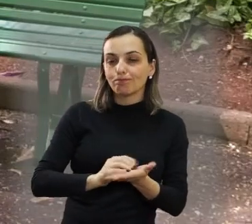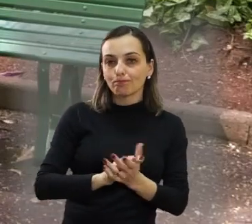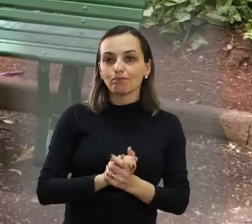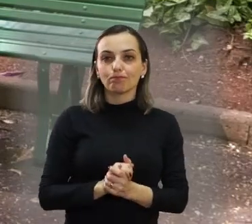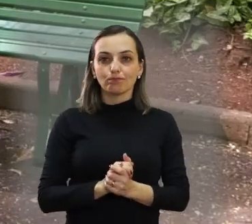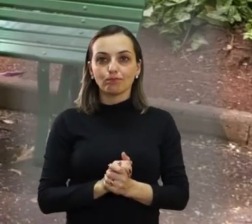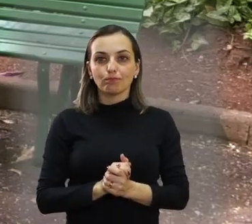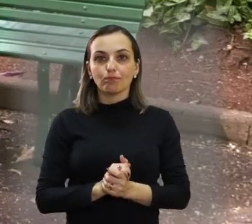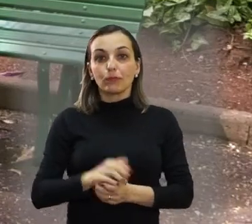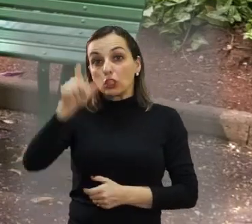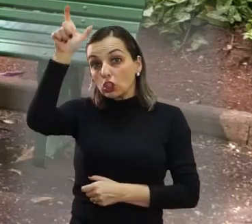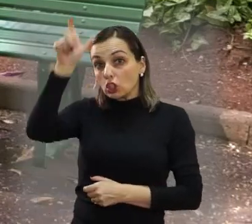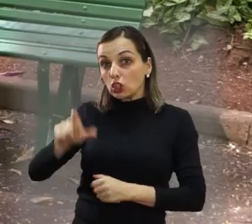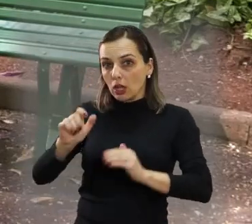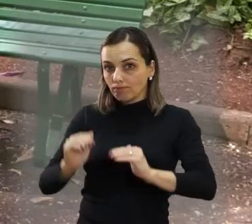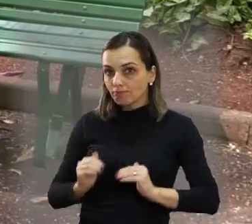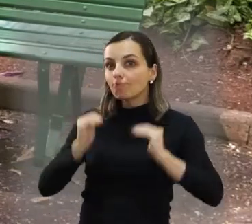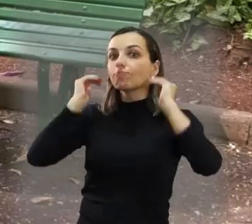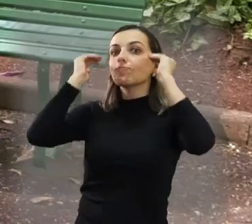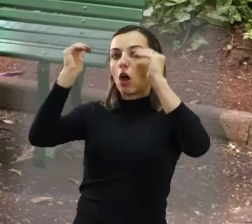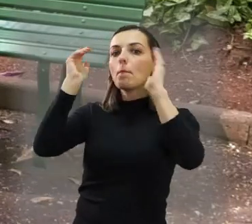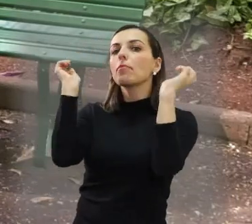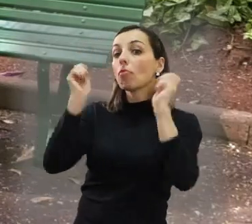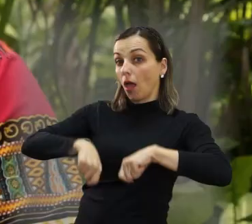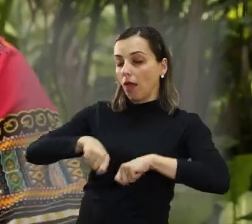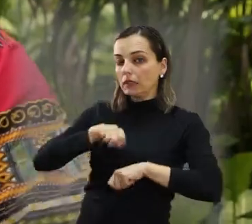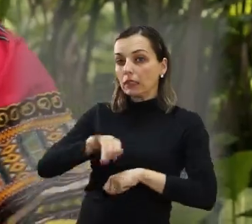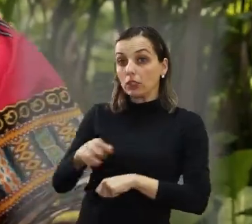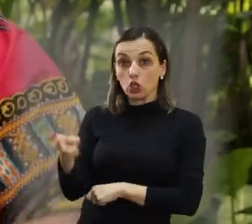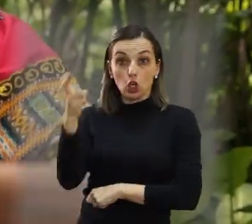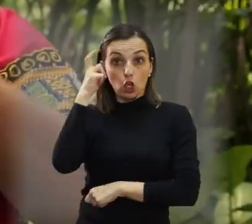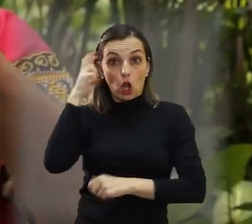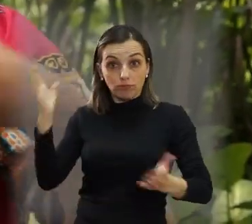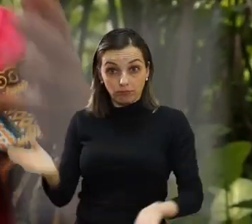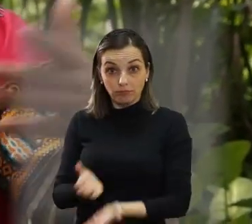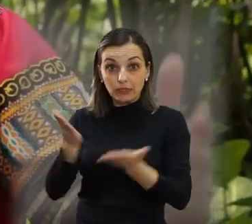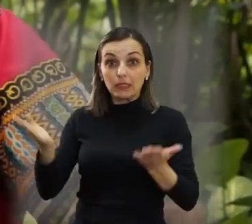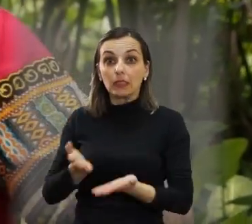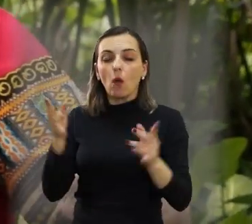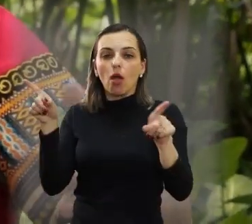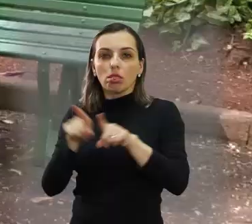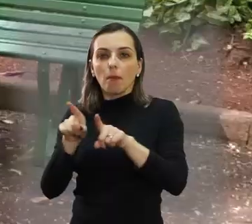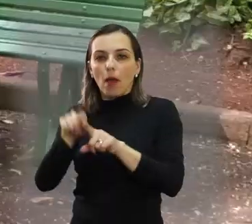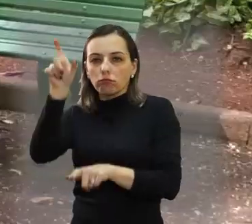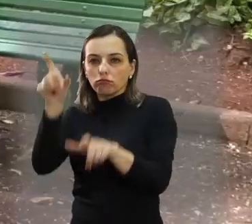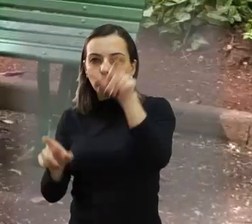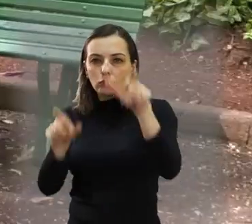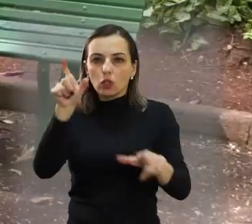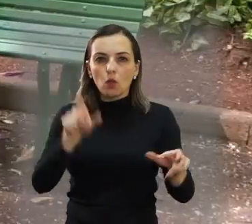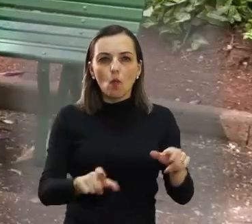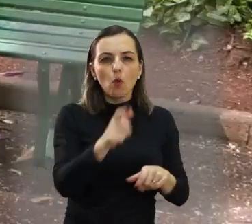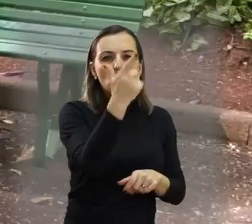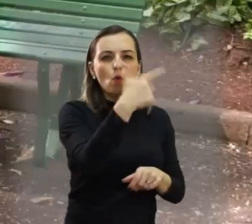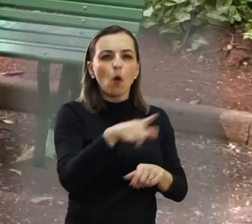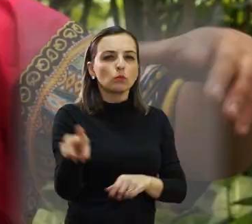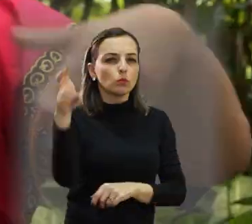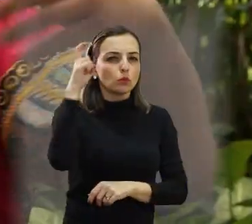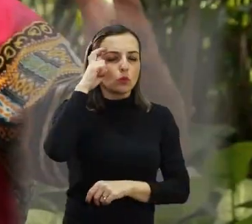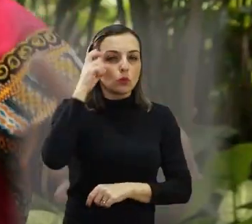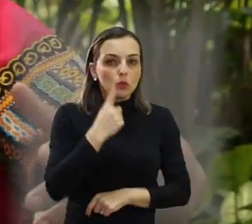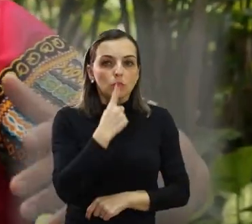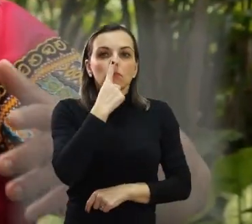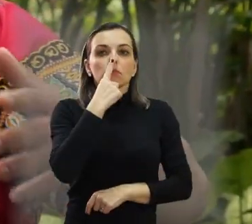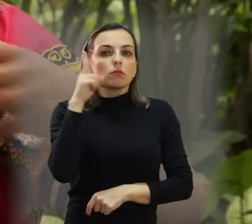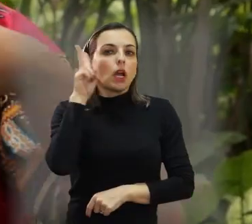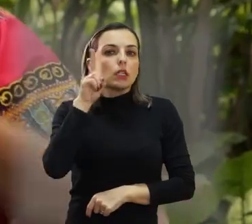realmente produz grandes frutos, né? E se torna multiplicadora de mais pessoas para